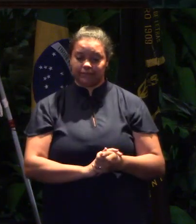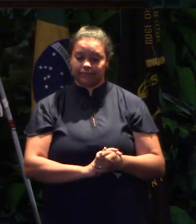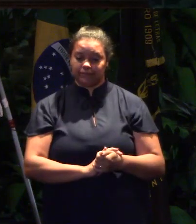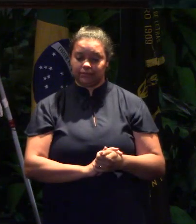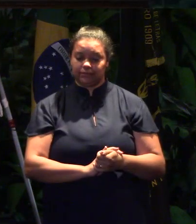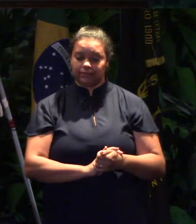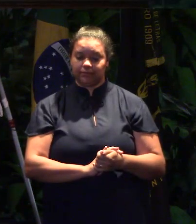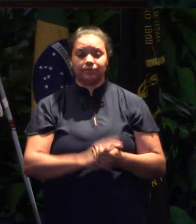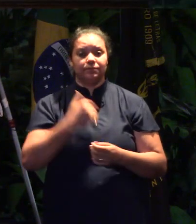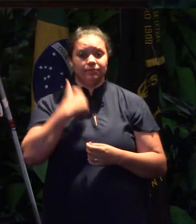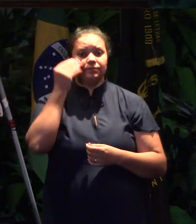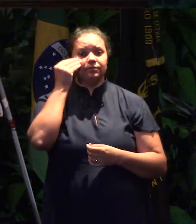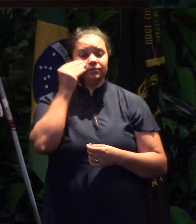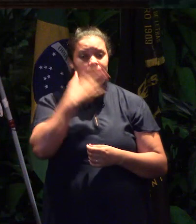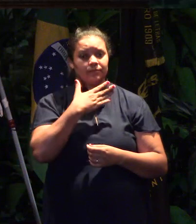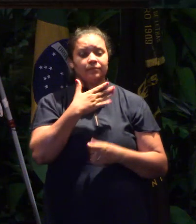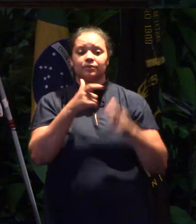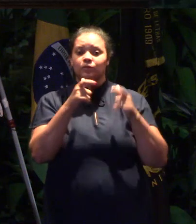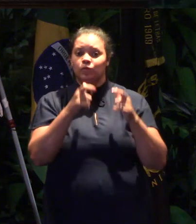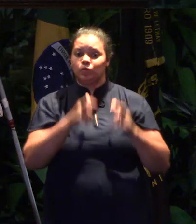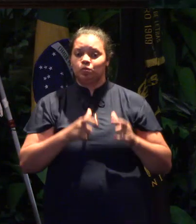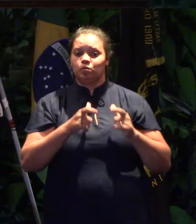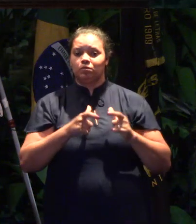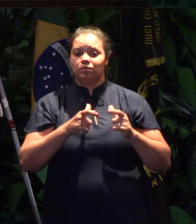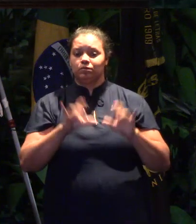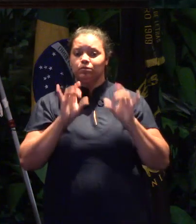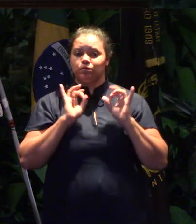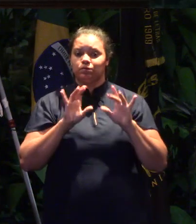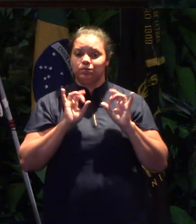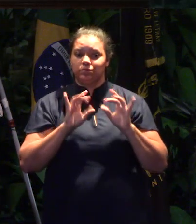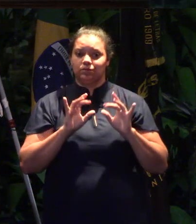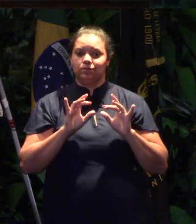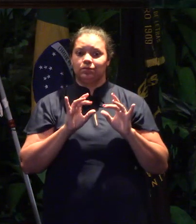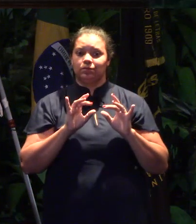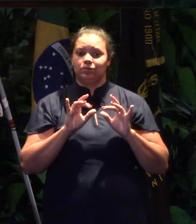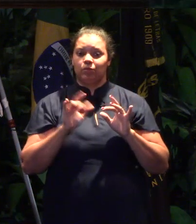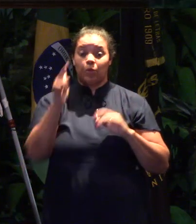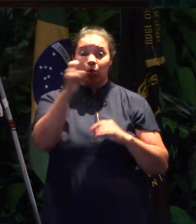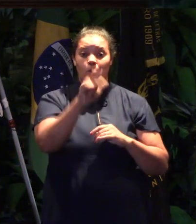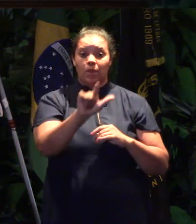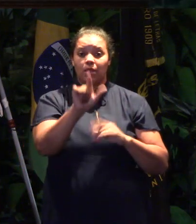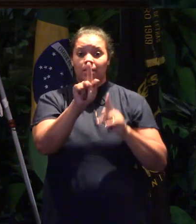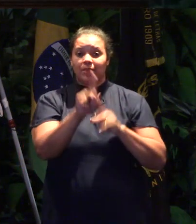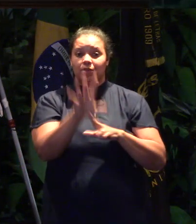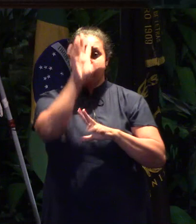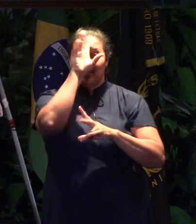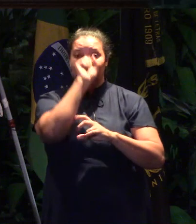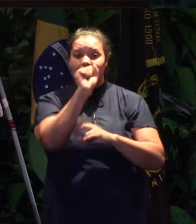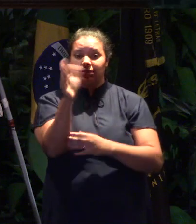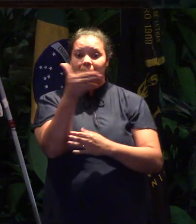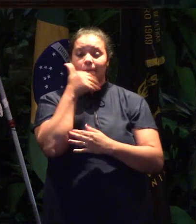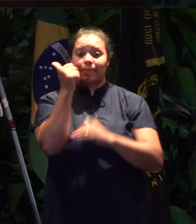E eu sou testemunha do seu lugar de tornar o outro melhor, né,